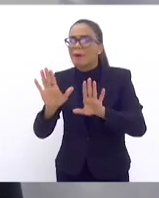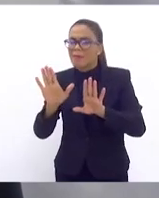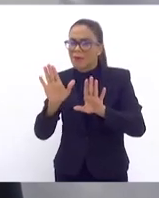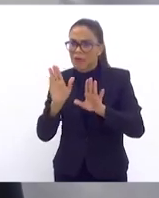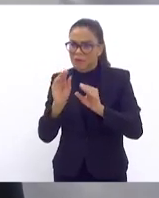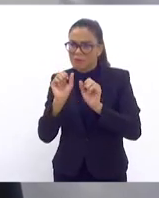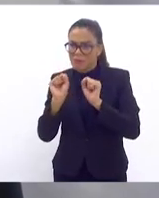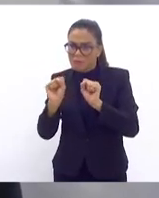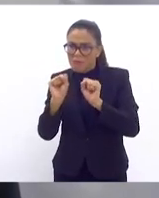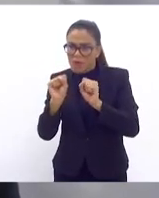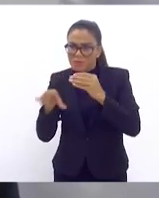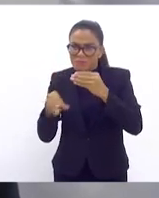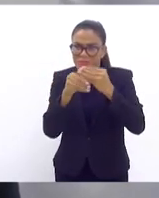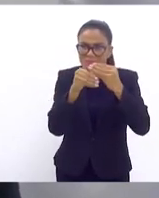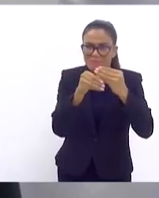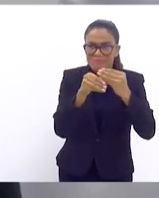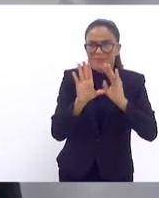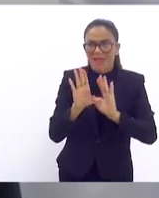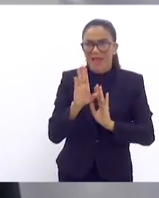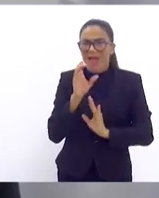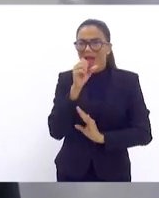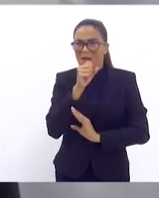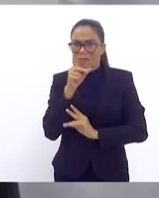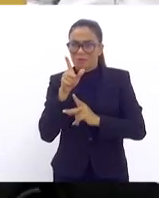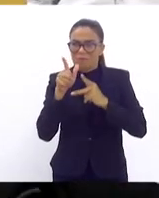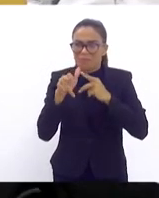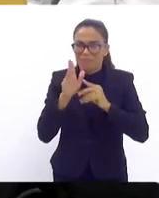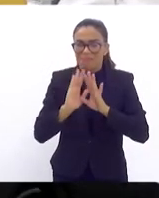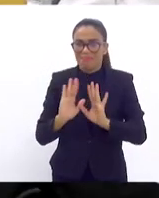parte quanto a isso. Lógico. Só uma parte à sua fala.